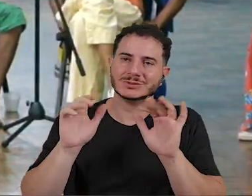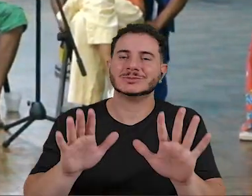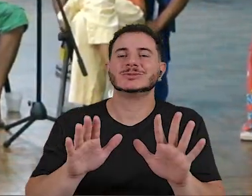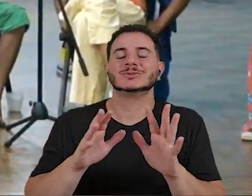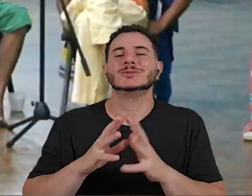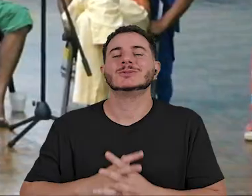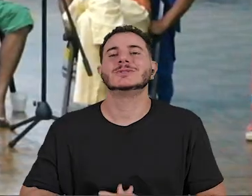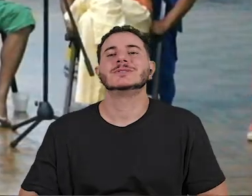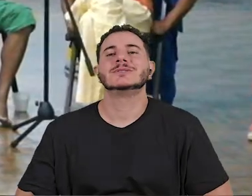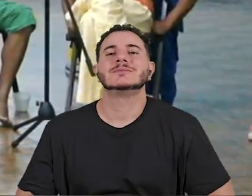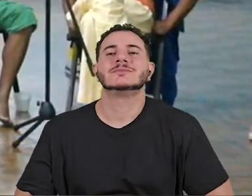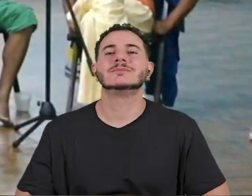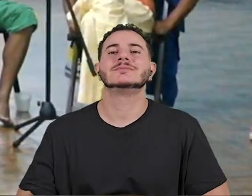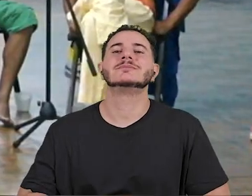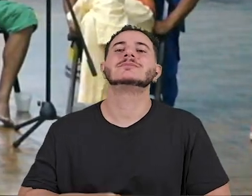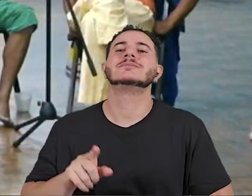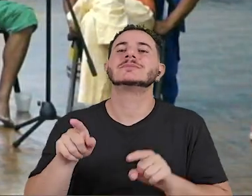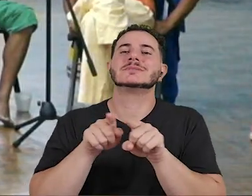Pontel.